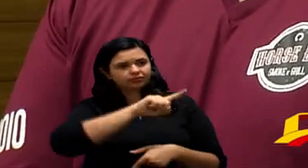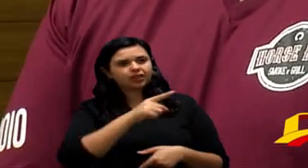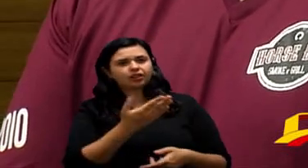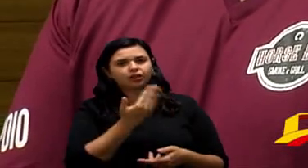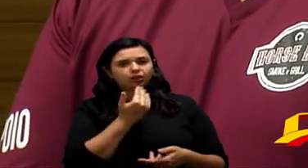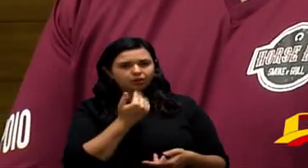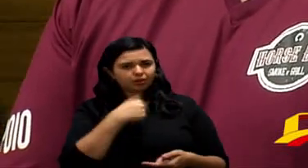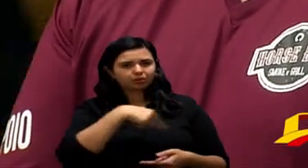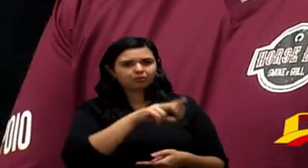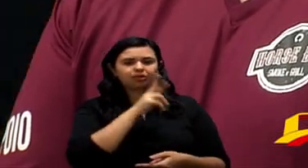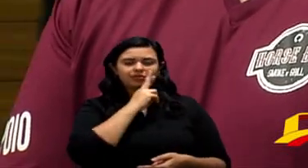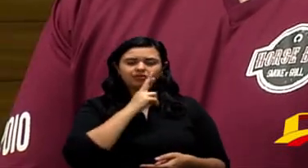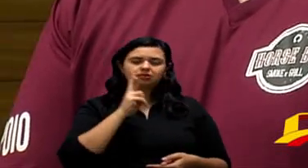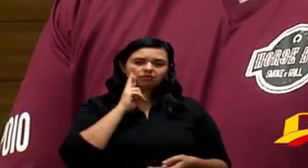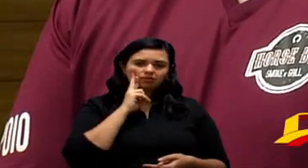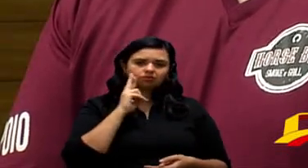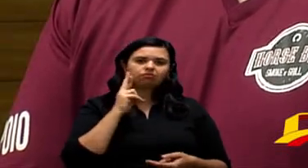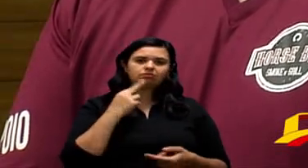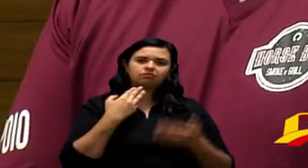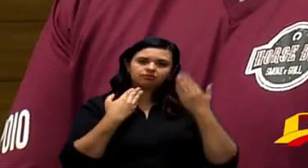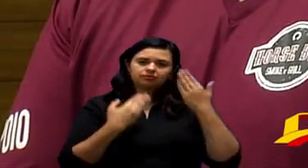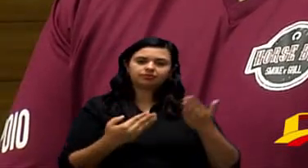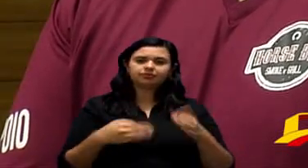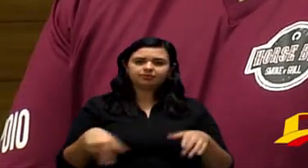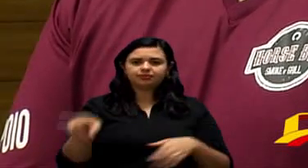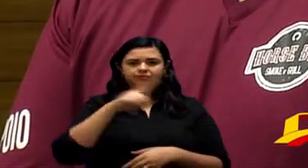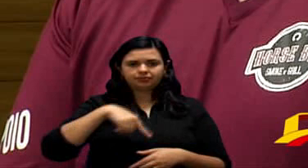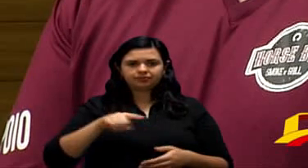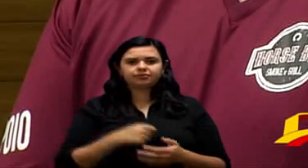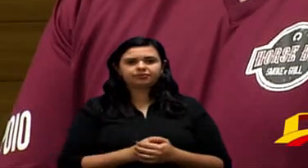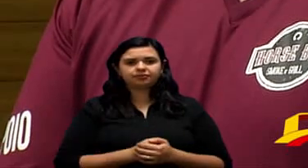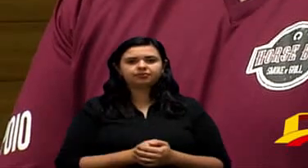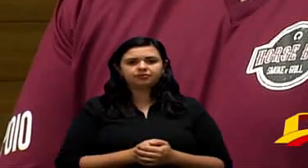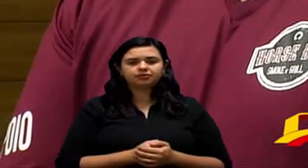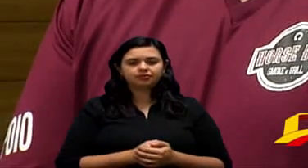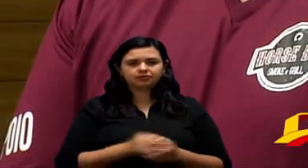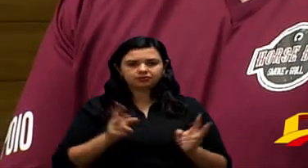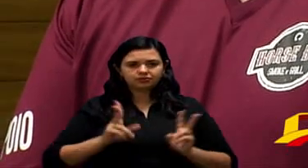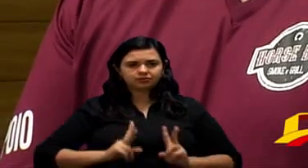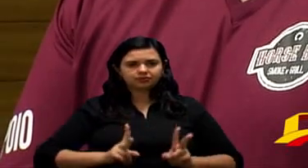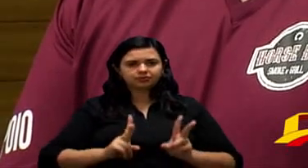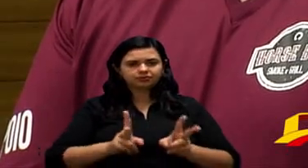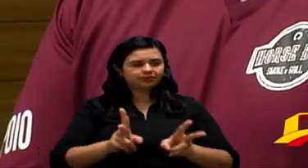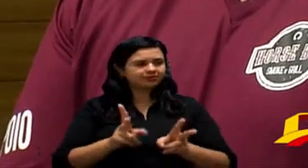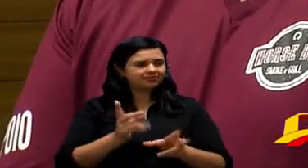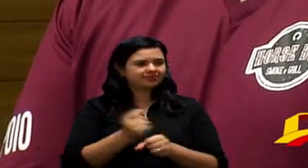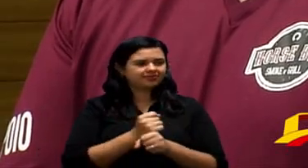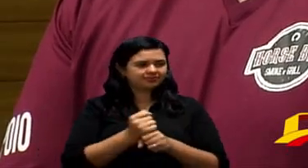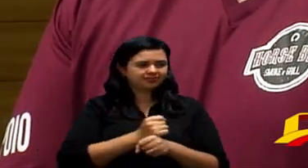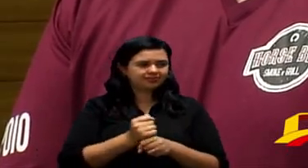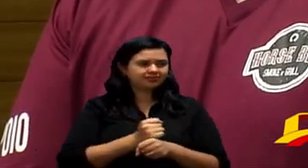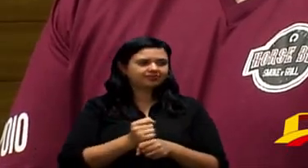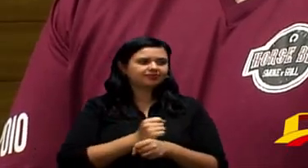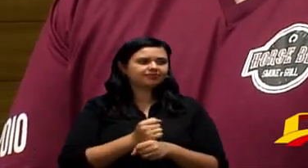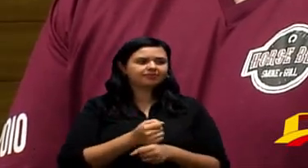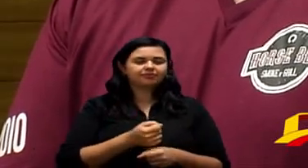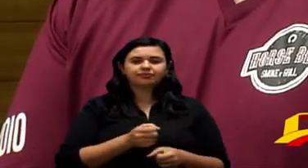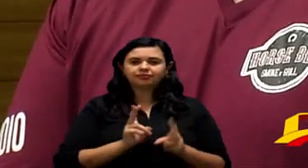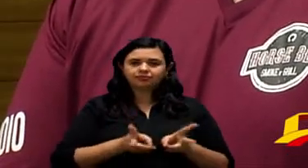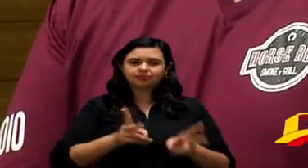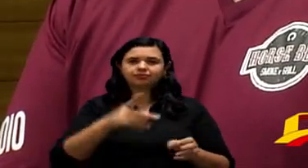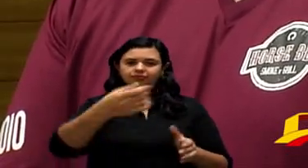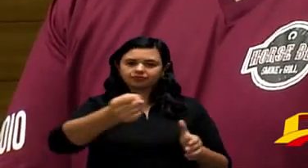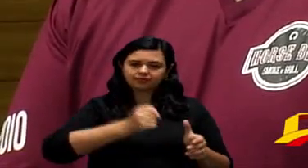e a gente se compromete a continuar todos os anos se Deus quiser gerando mais empregos